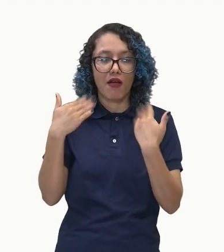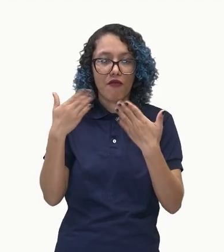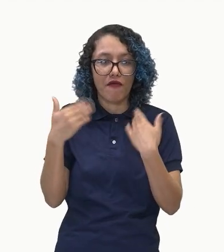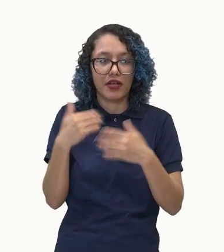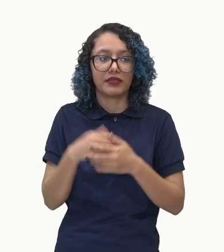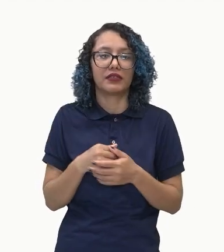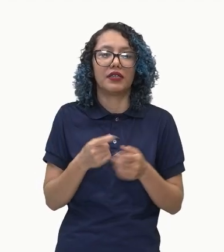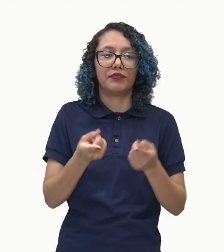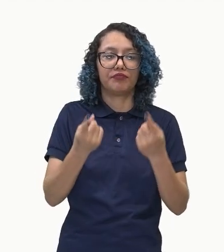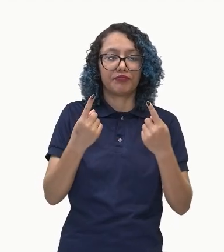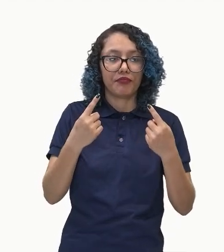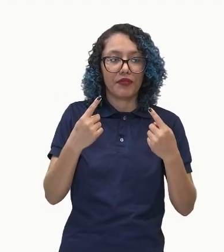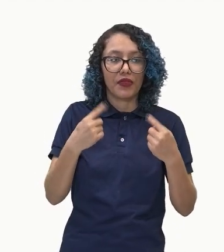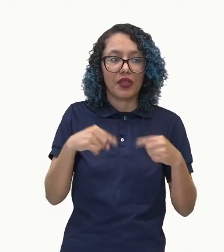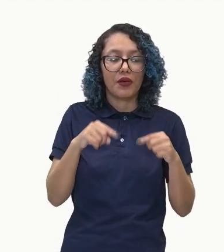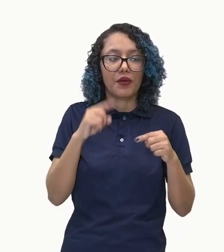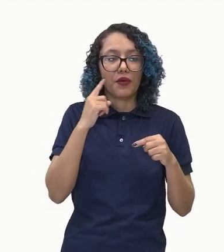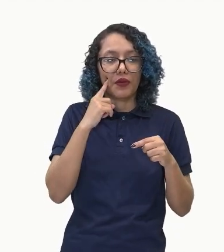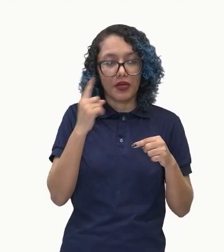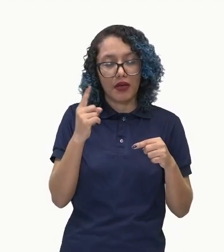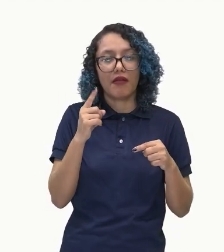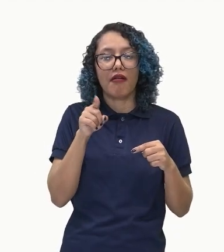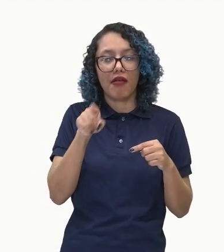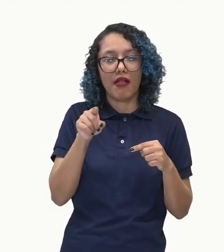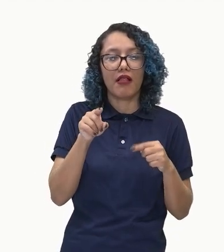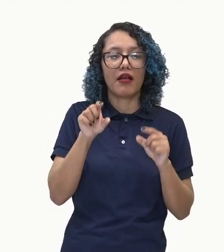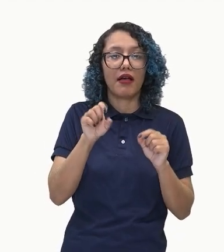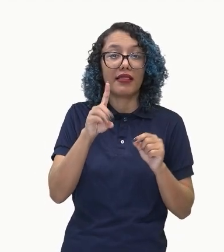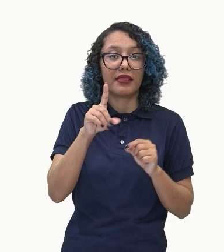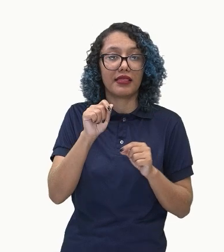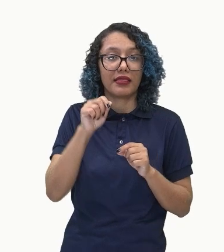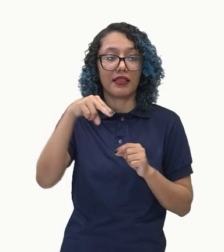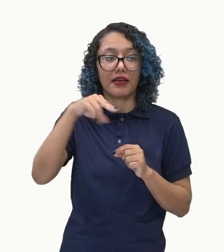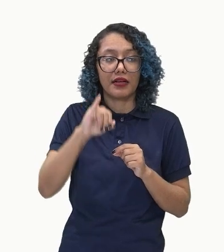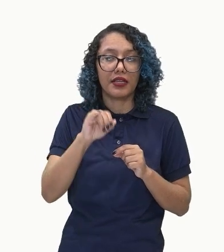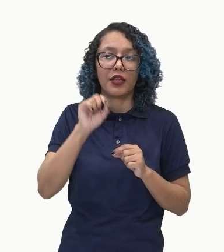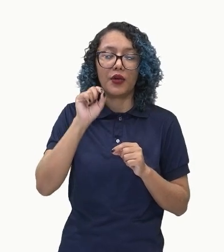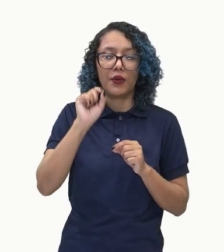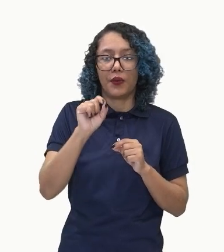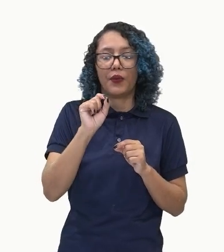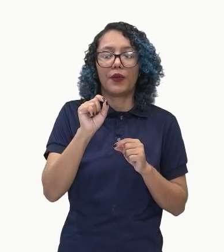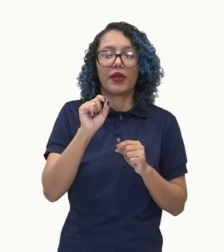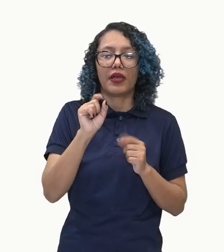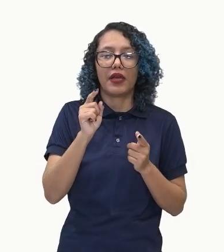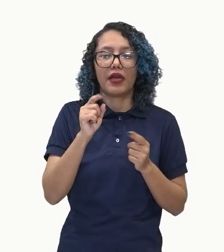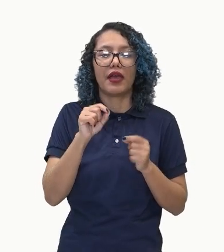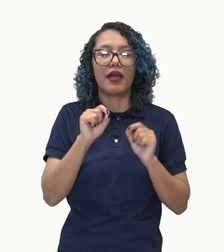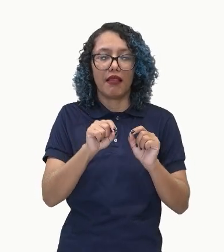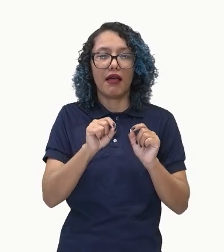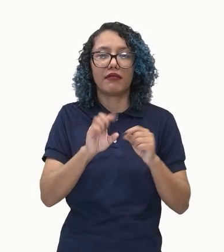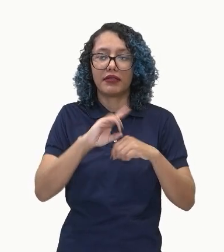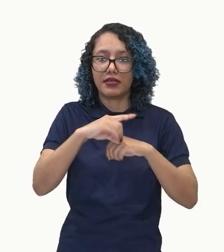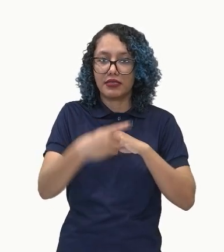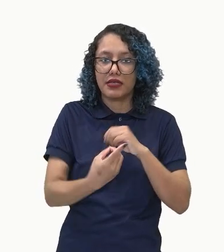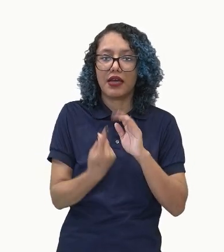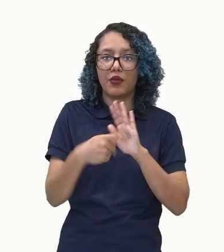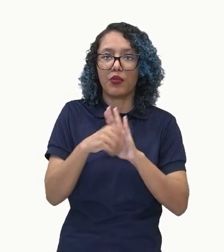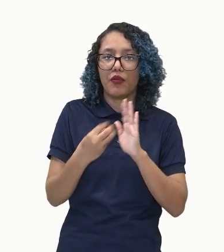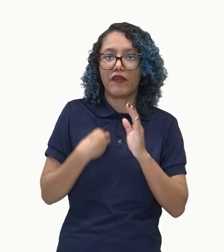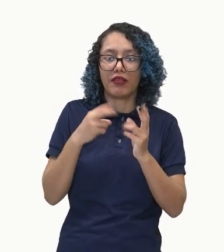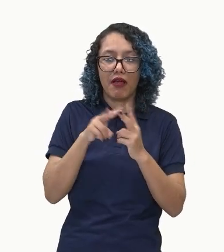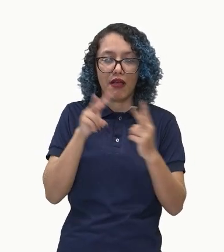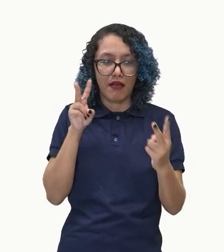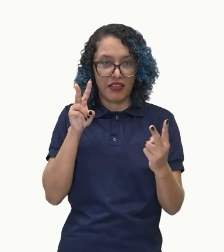realidade virtual. Ou então, Danny, ela também, né? Relacionado a ela, quando eu falo a Danny, eu estou me referindo a algo que substitui